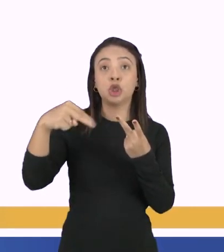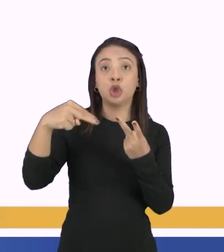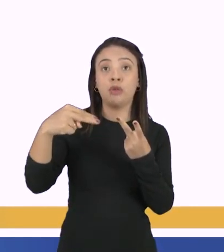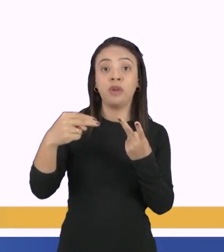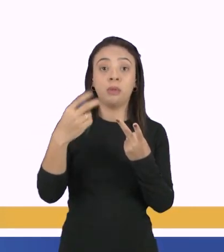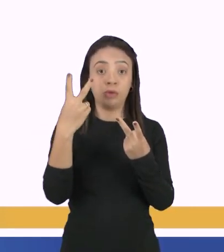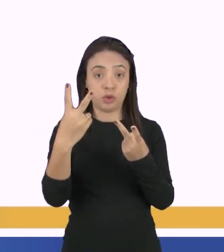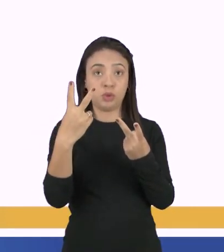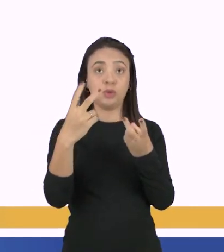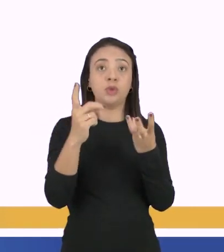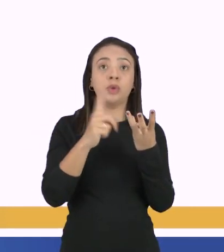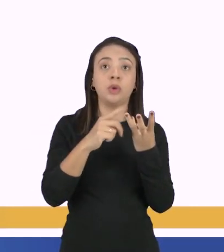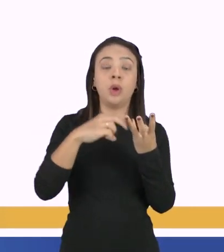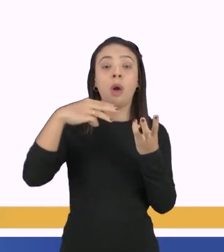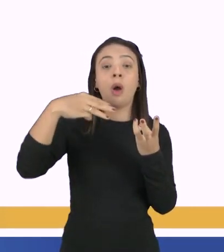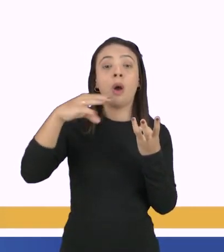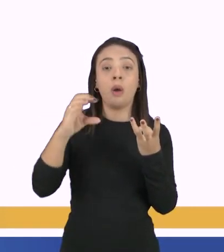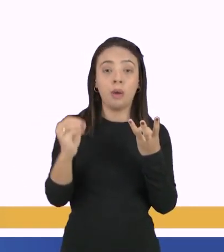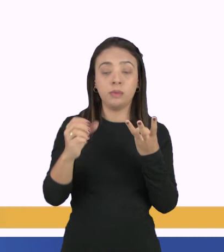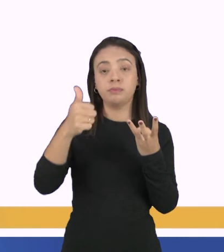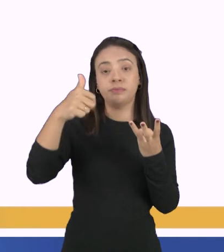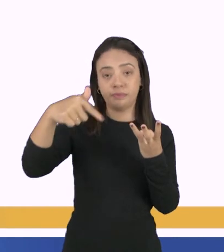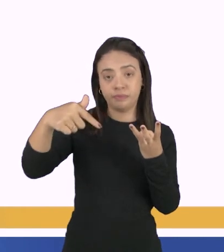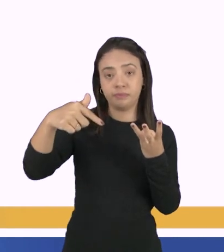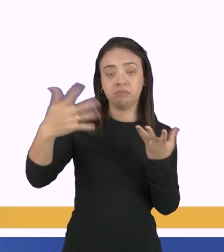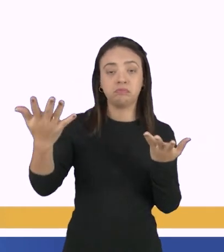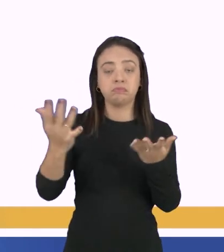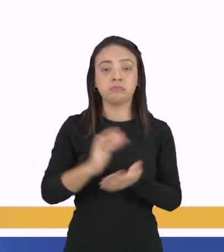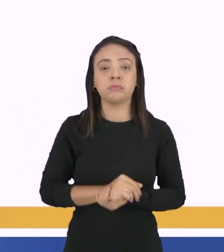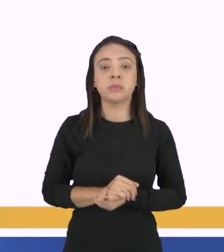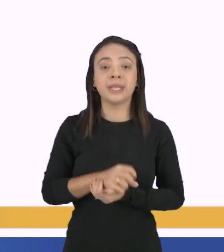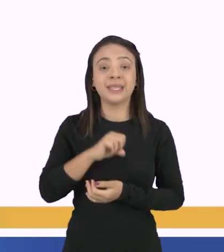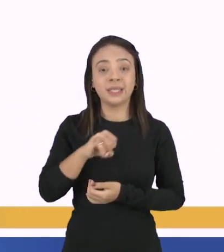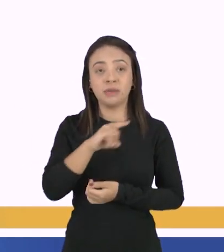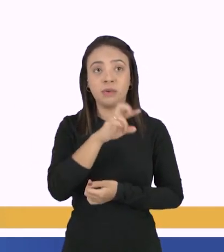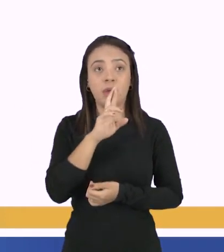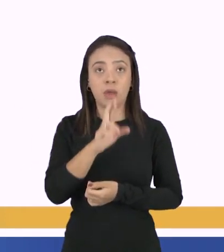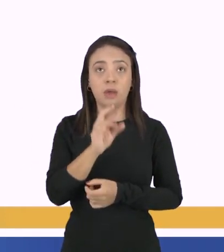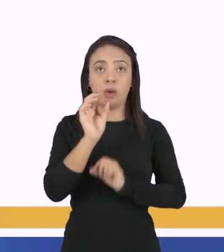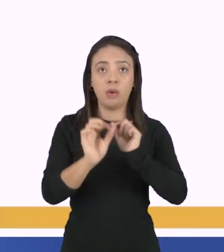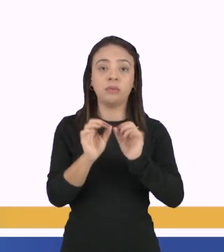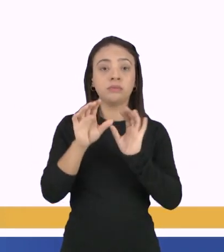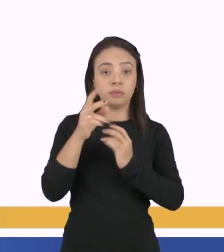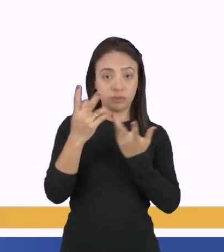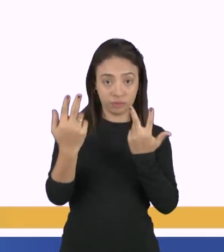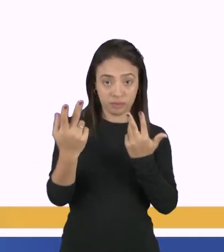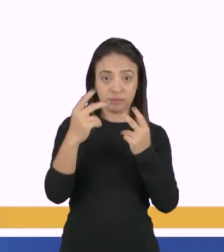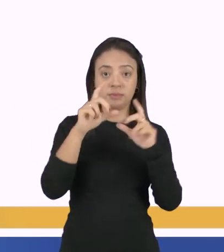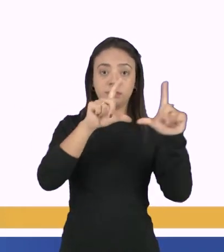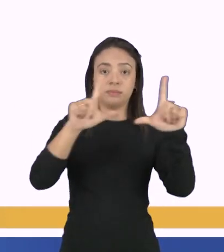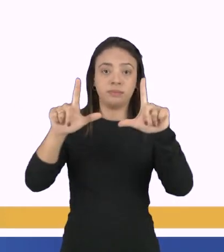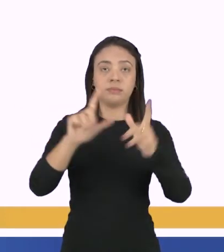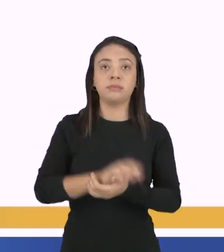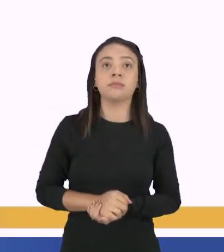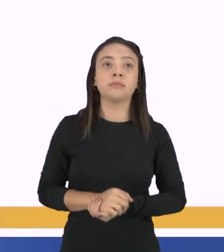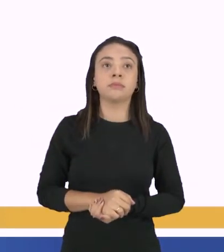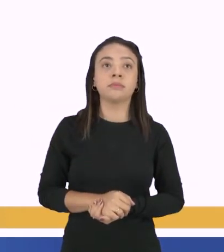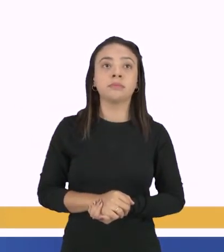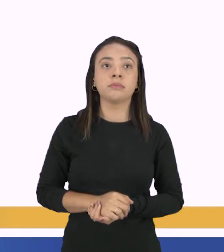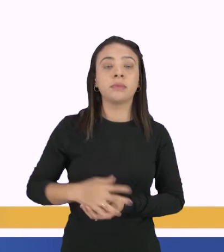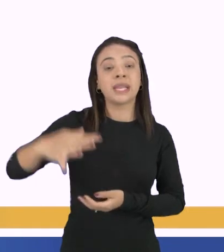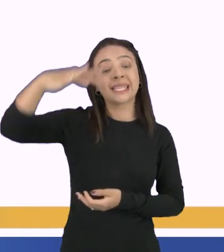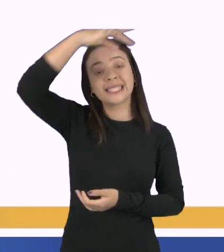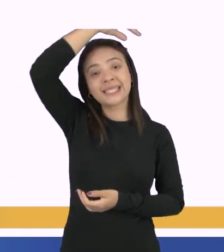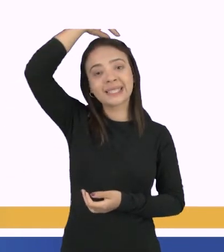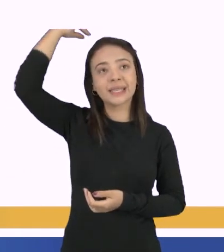17th, 17 de março. Bom, então se você respondeu aí como está na tela, acertou. Então, o St. Patrick's Day